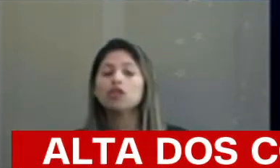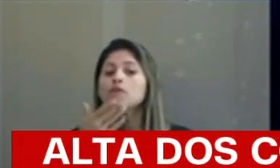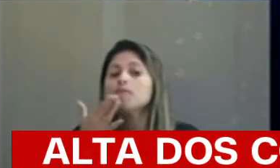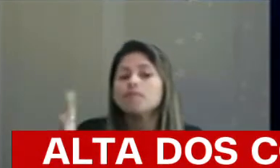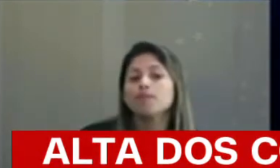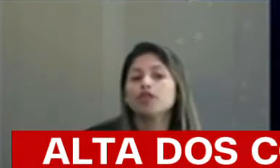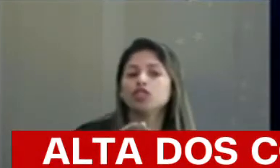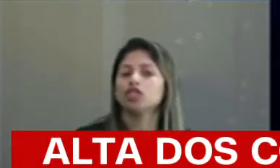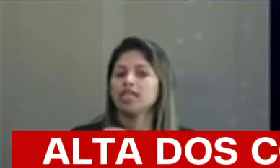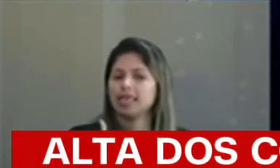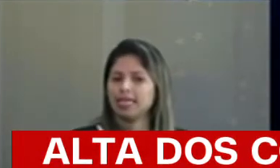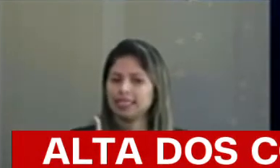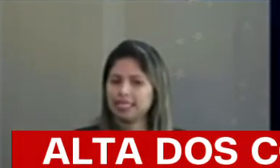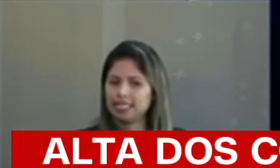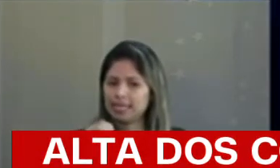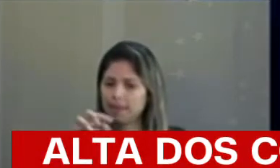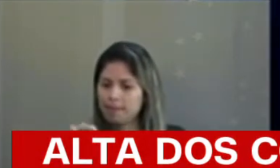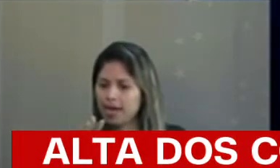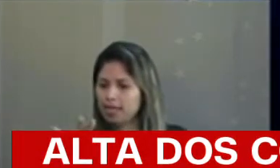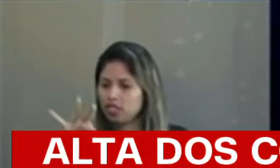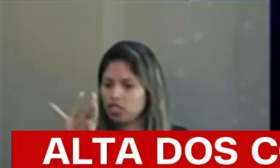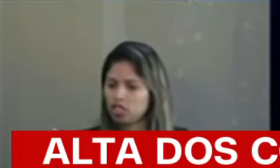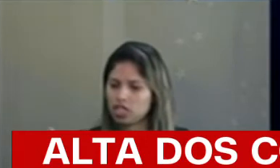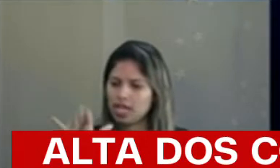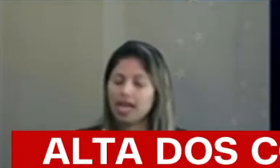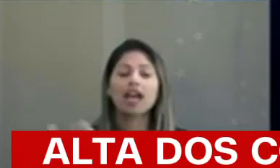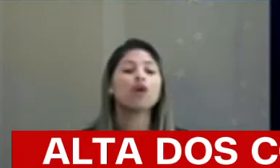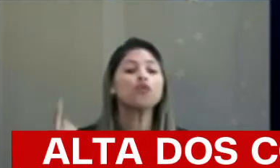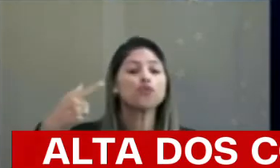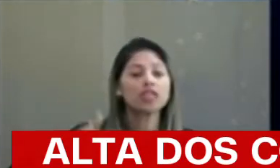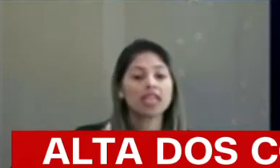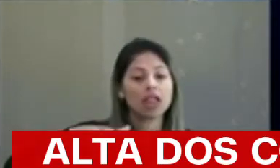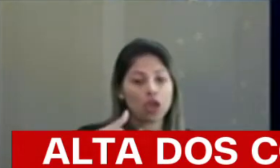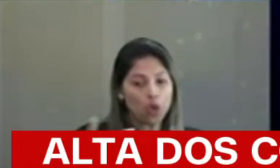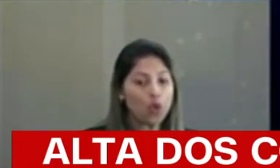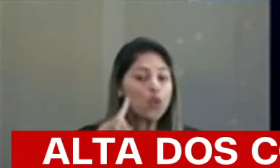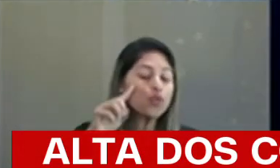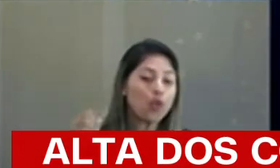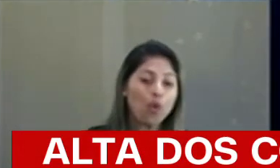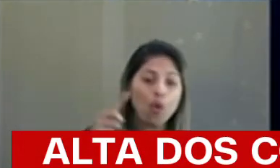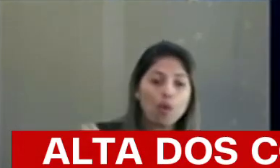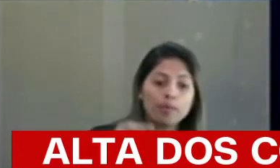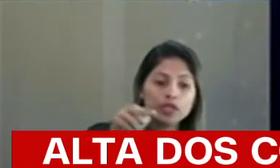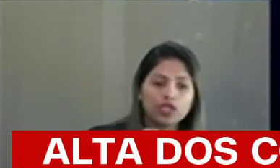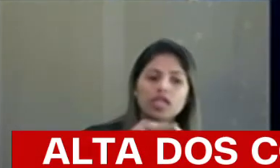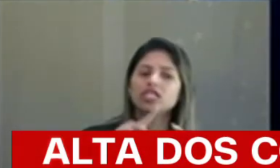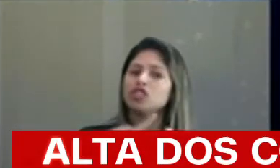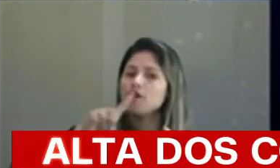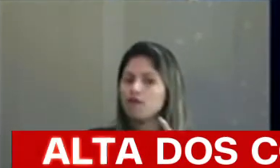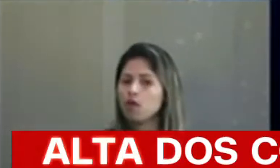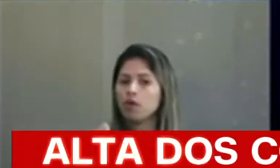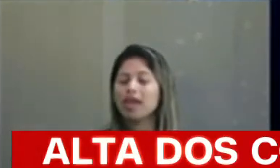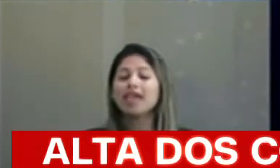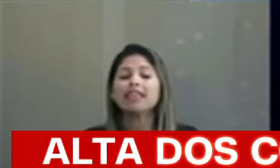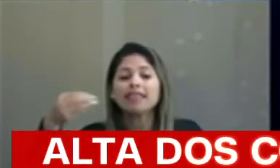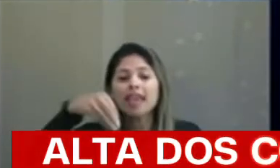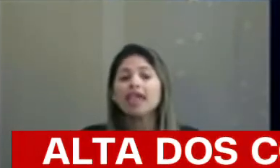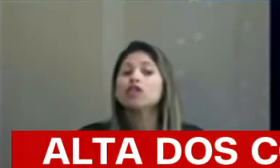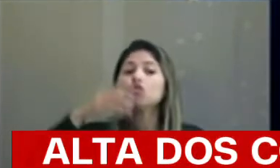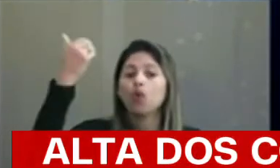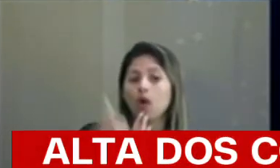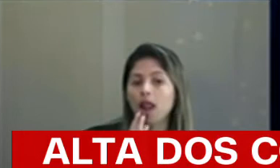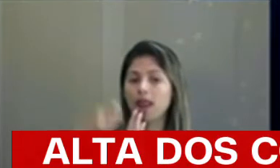da incidência do ICMS sobre os combustíveis. O seu objetivo era uniformizar as alíquotas do